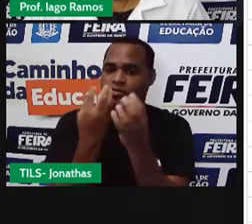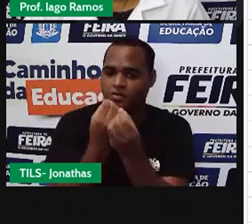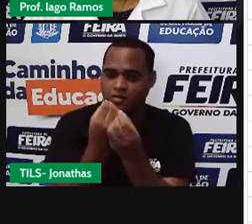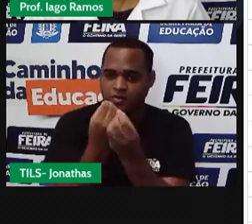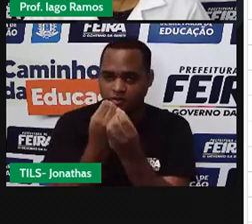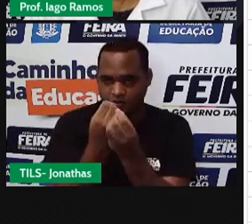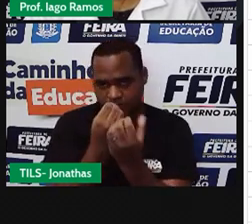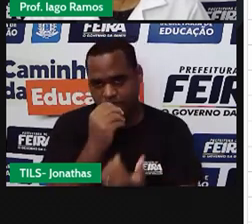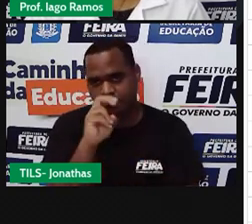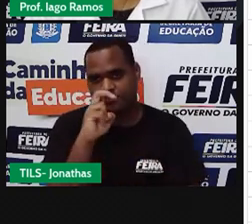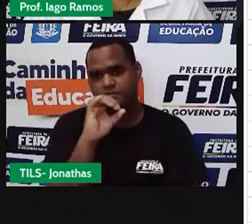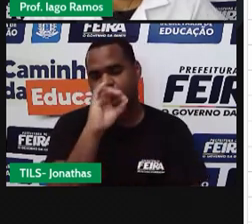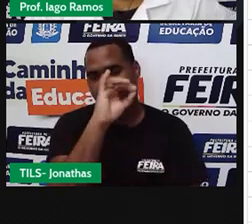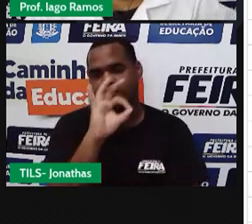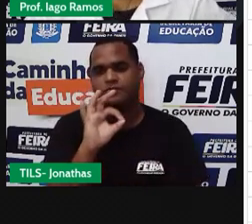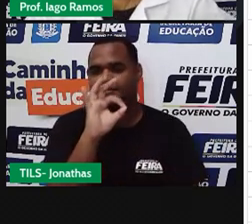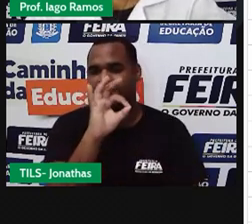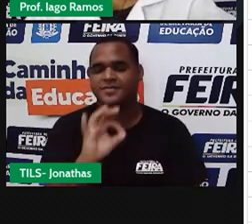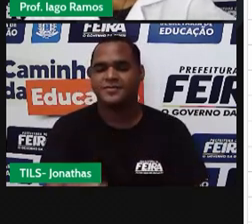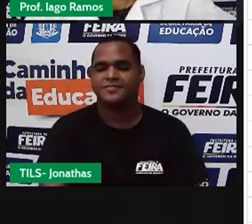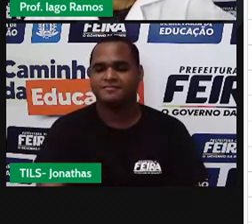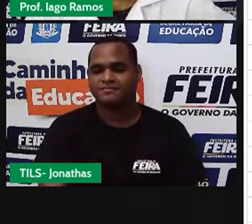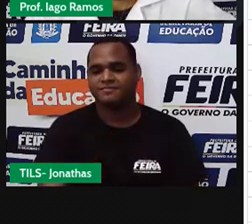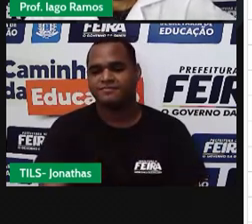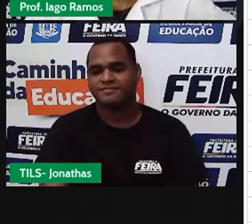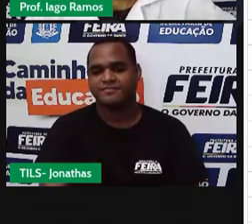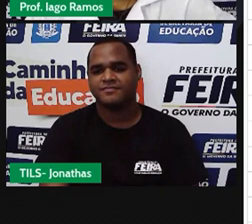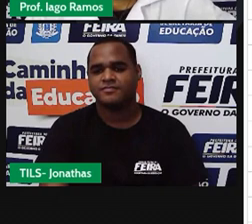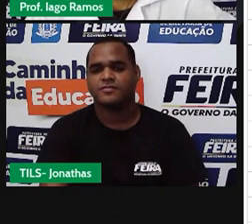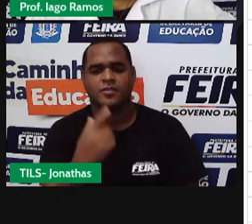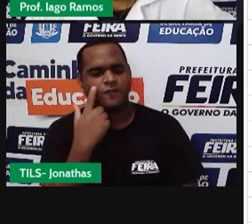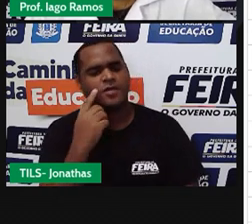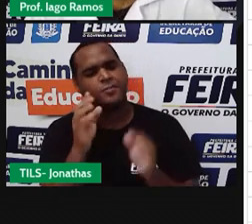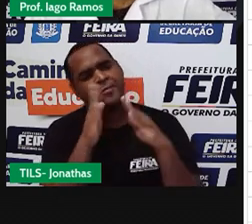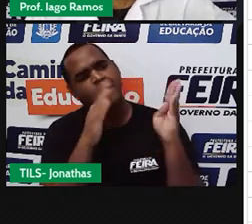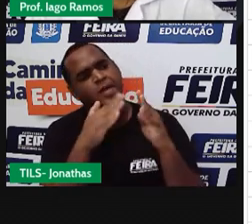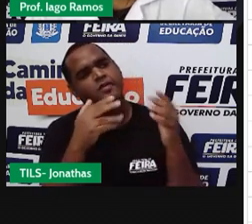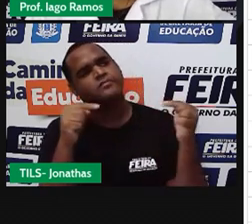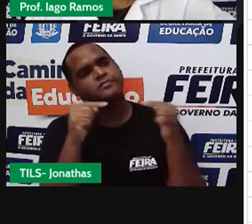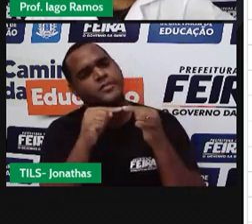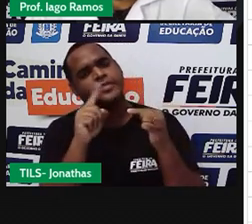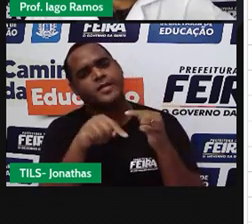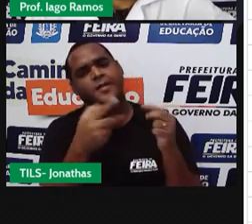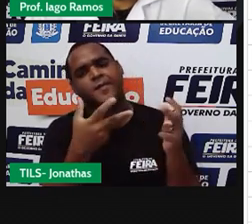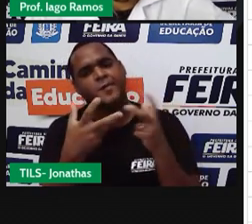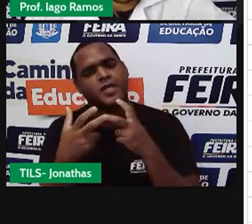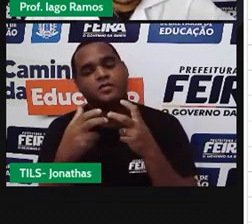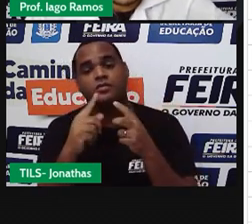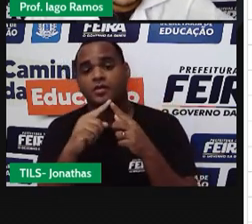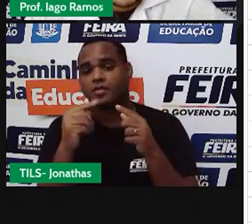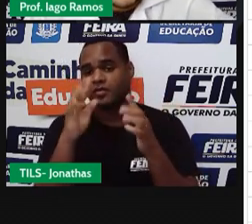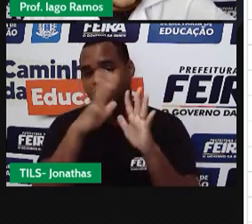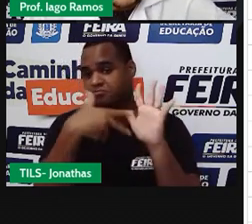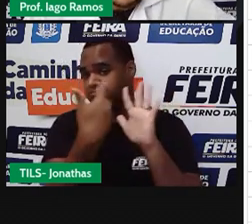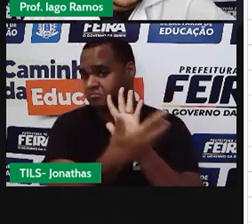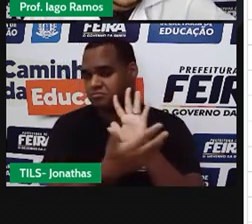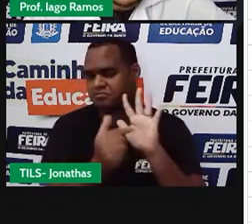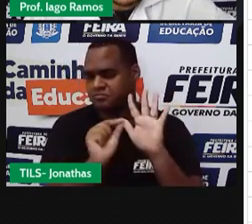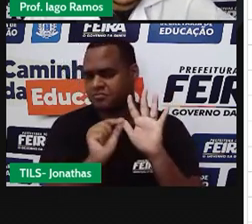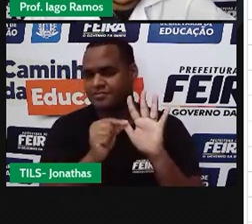há 50 olha só que eu tô querendo fazer você perceber agora eu vou tirar aliás eu vou deixar a malha Olha só